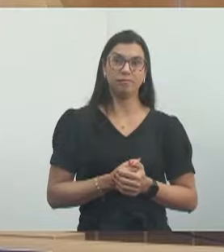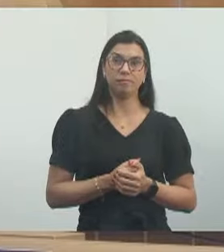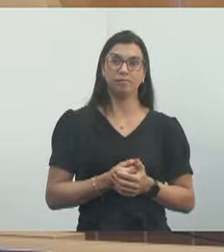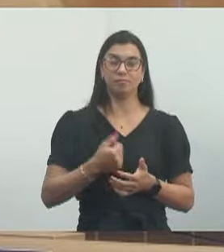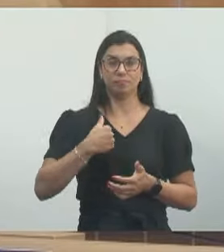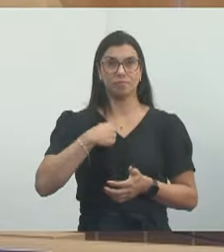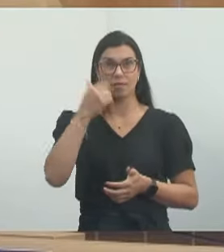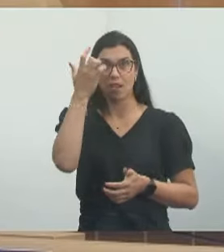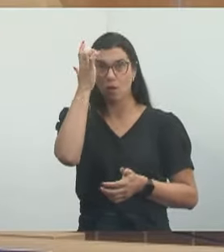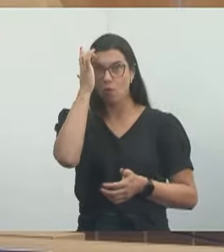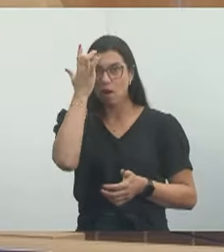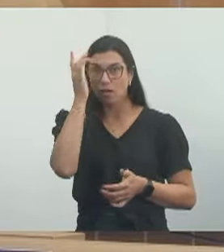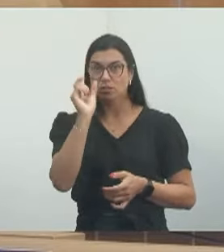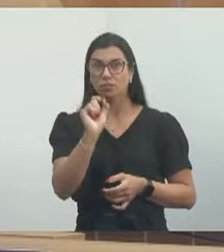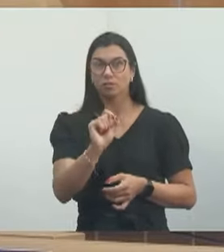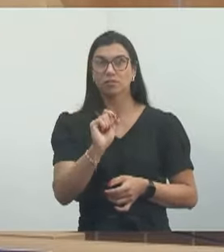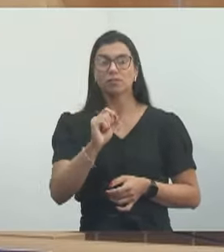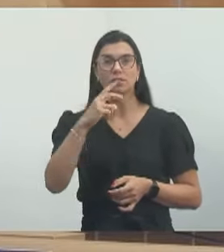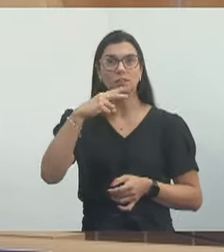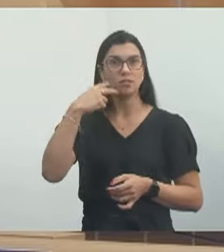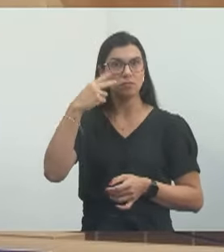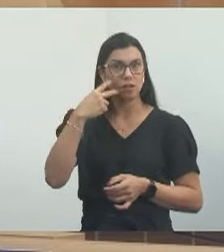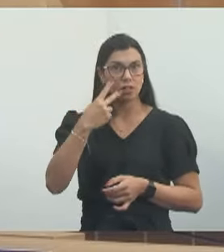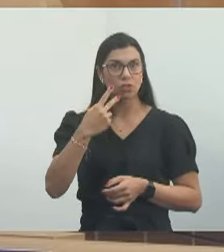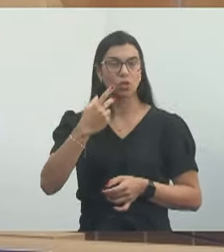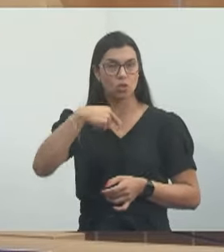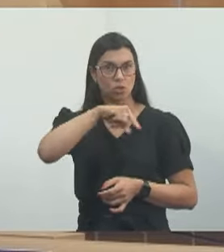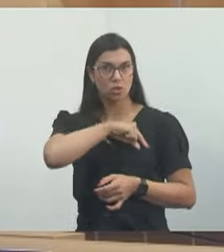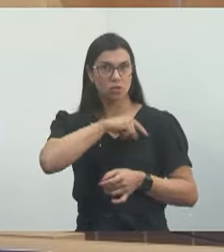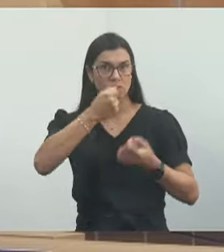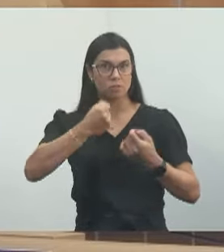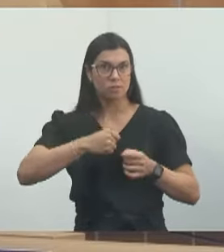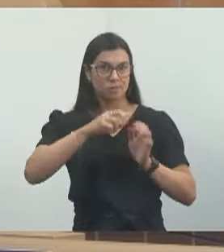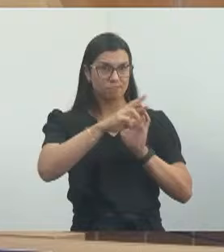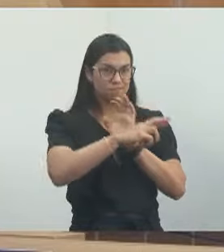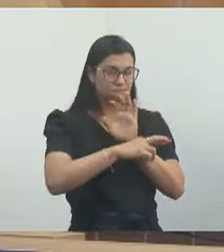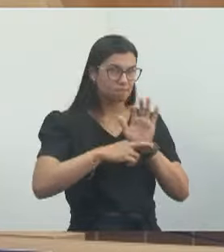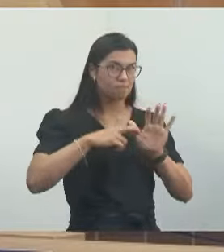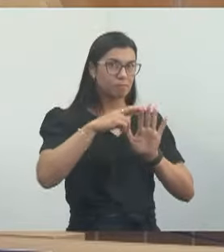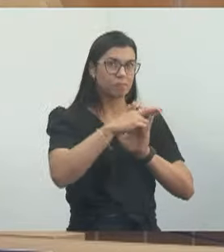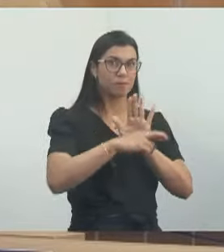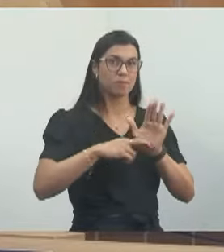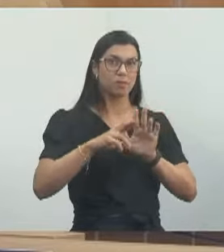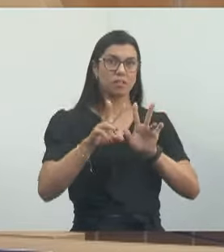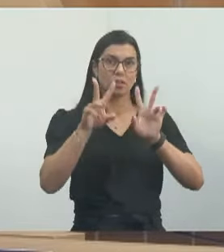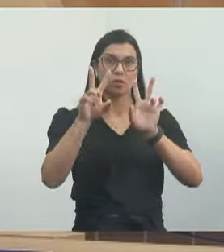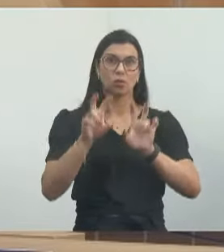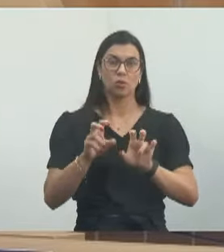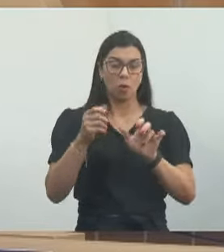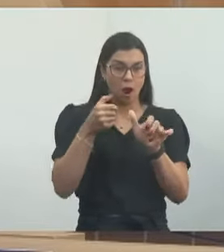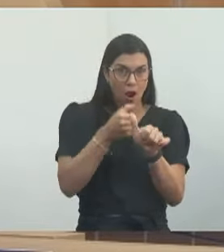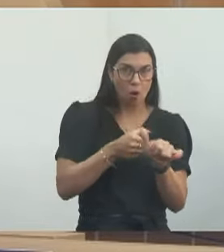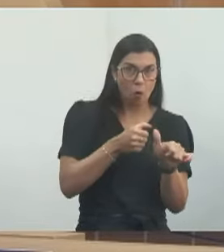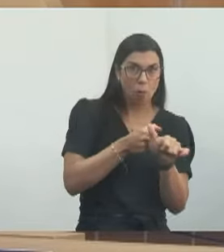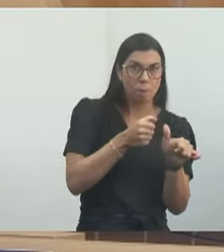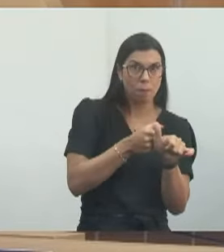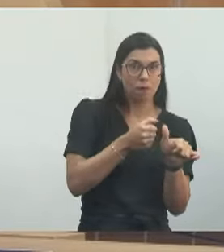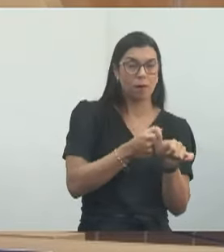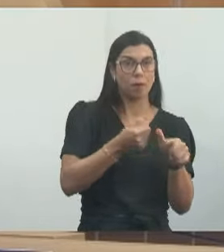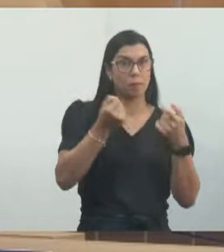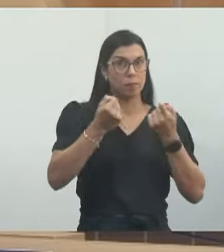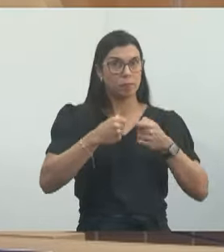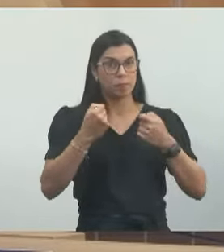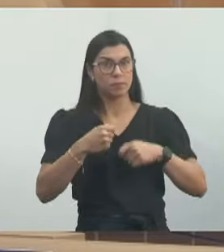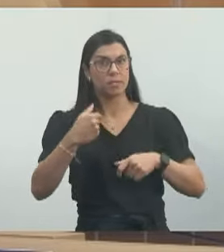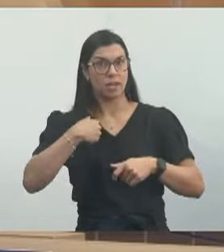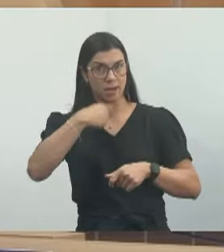os vereadores, na condição de fiscalizadores, têm que acompanhar um pouco mais de perto, e eu